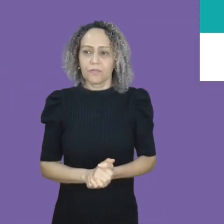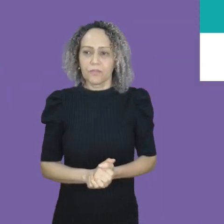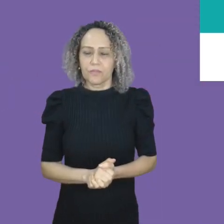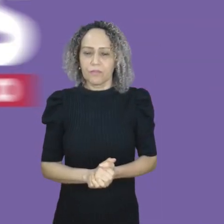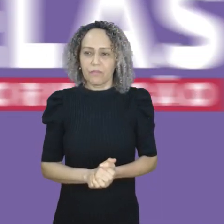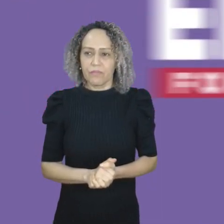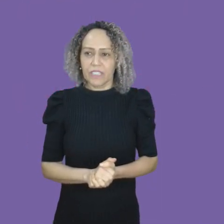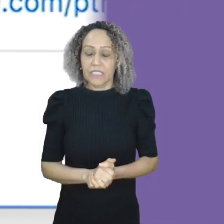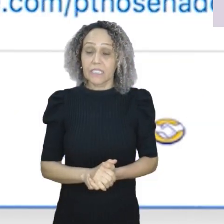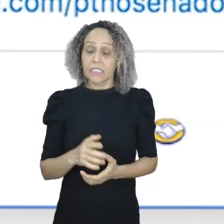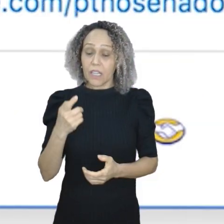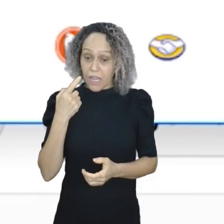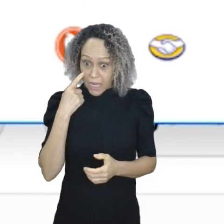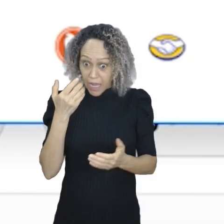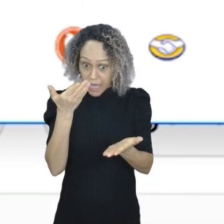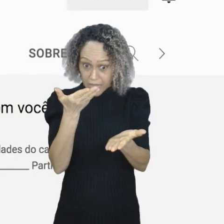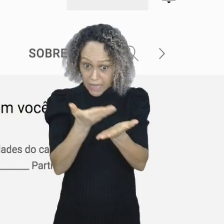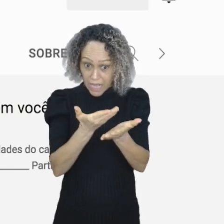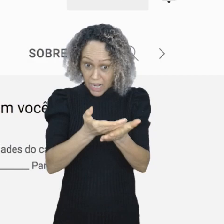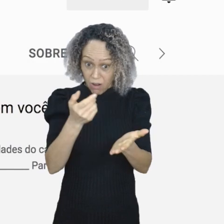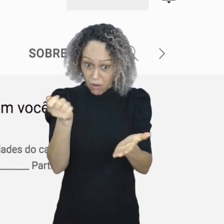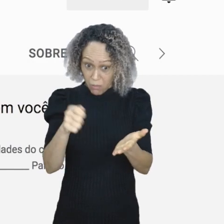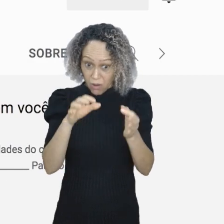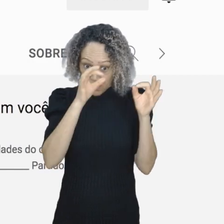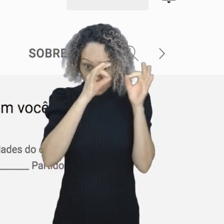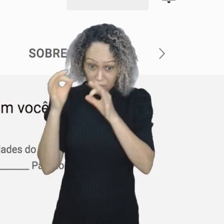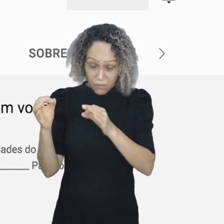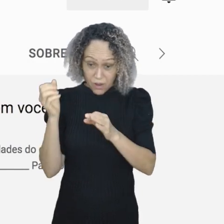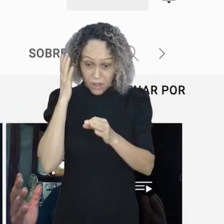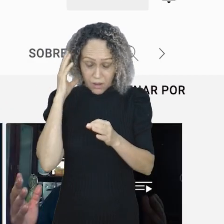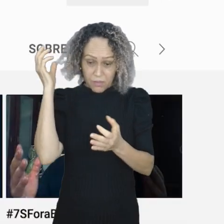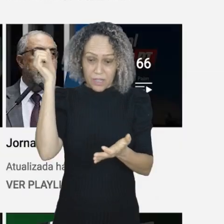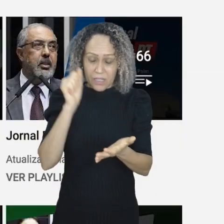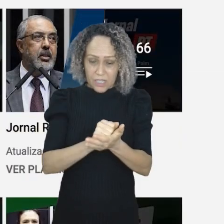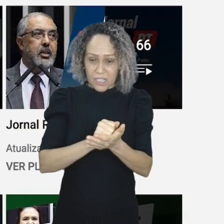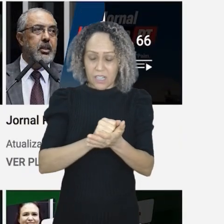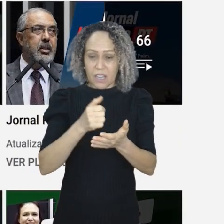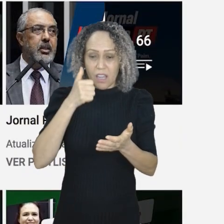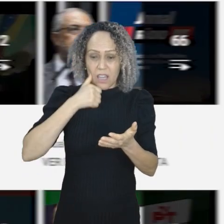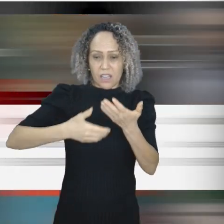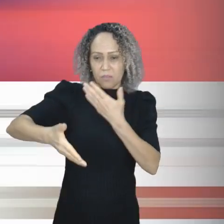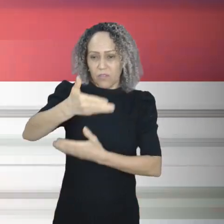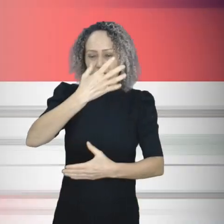Reveja esta e outras aulas na playlist da TV Elas por Elas Formação, no